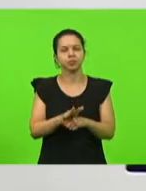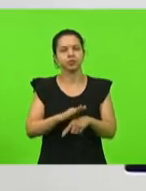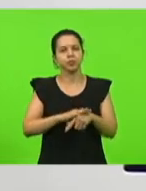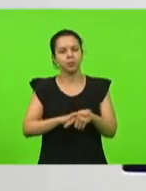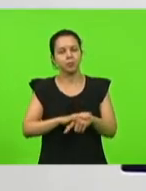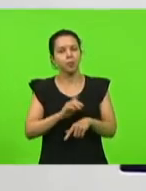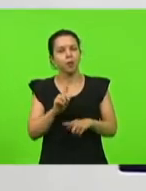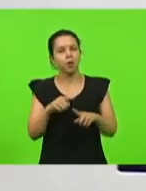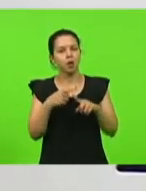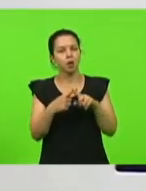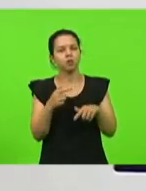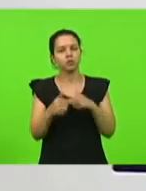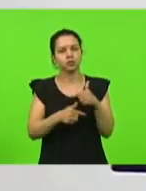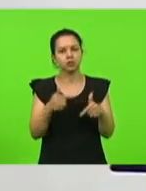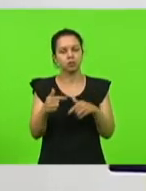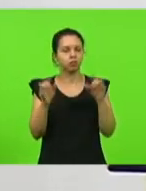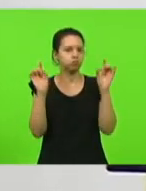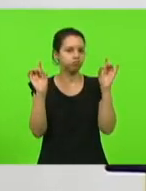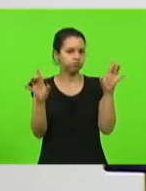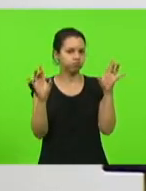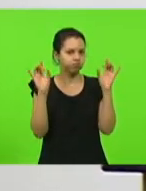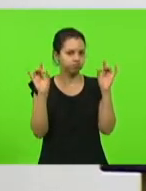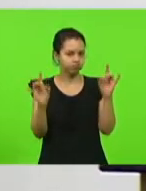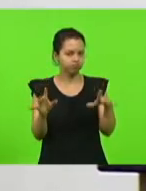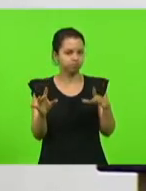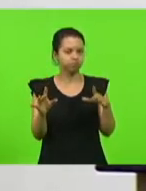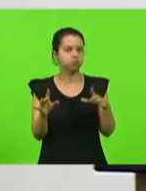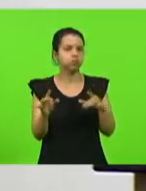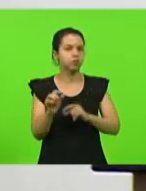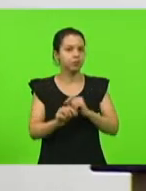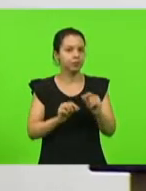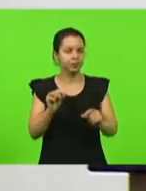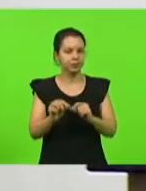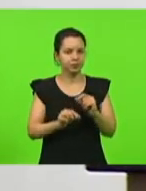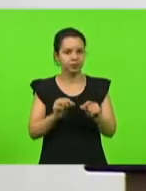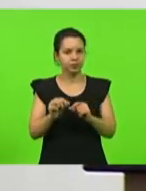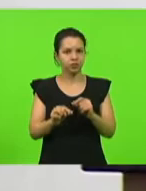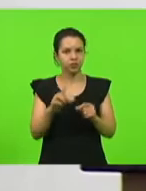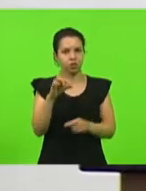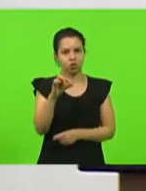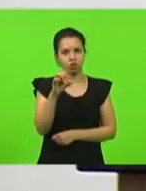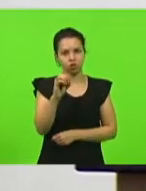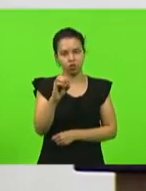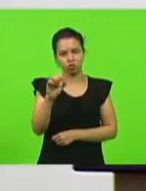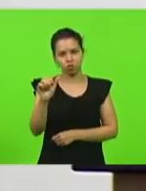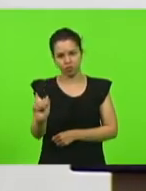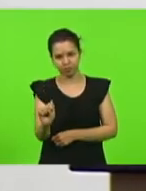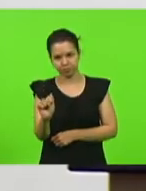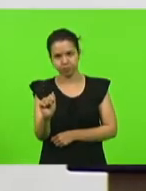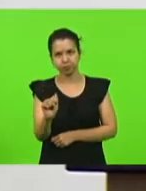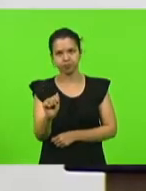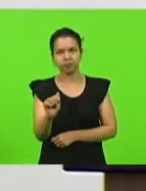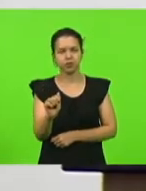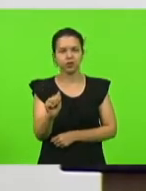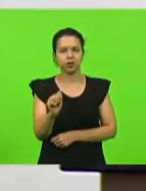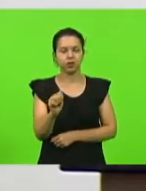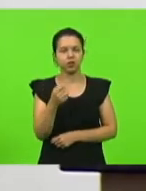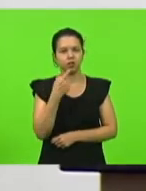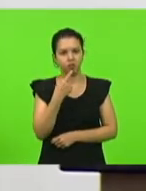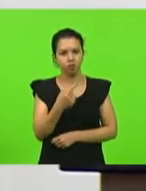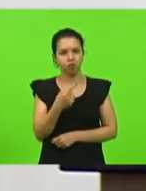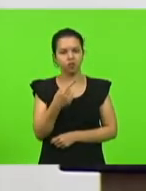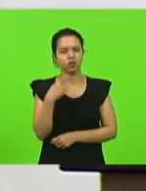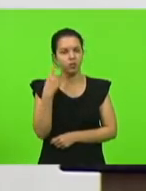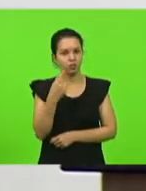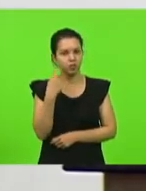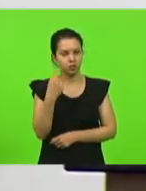trabalho excepcional, que se chama DOA. E eu vou rodar, o deputado Bruno fez uma